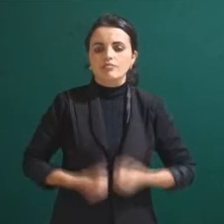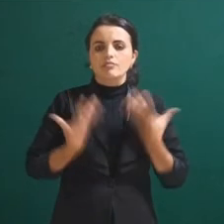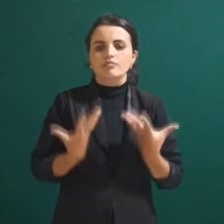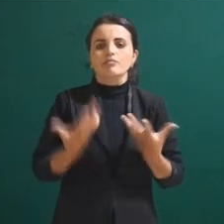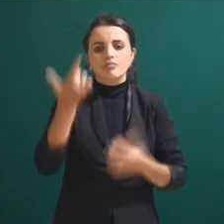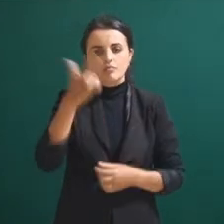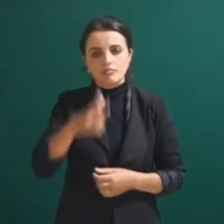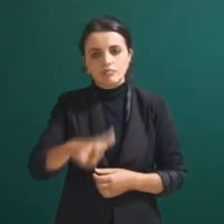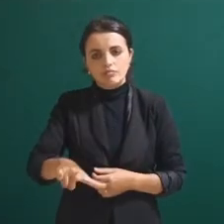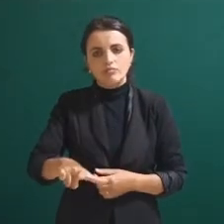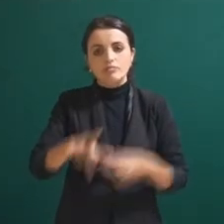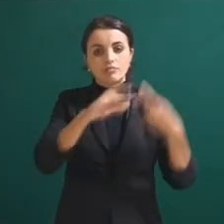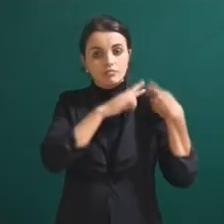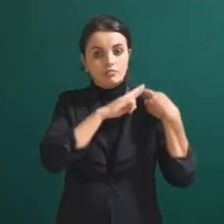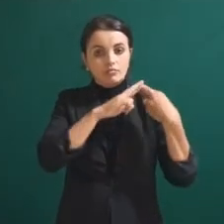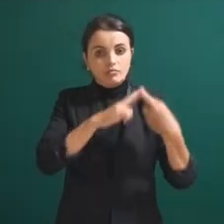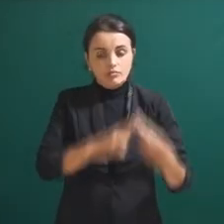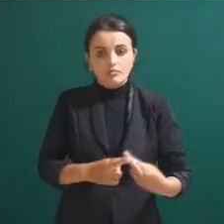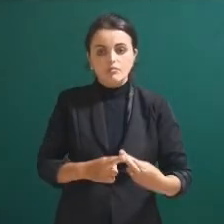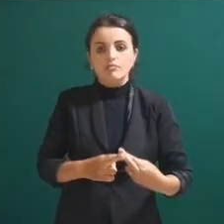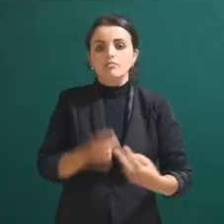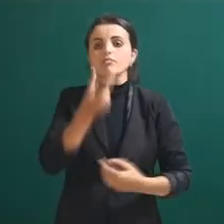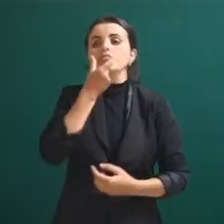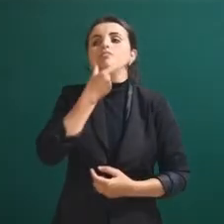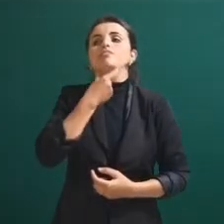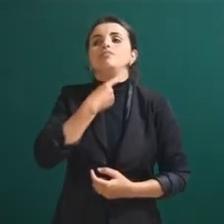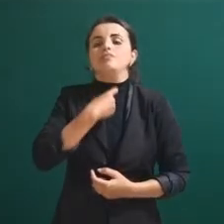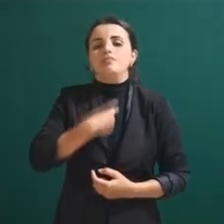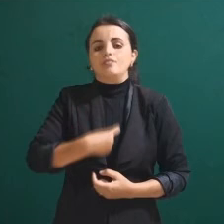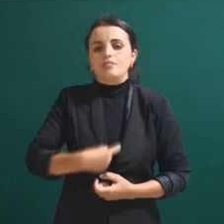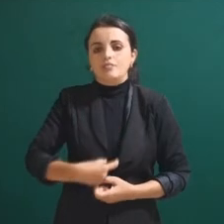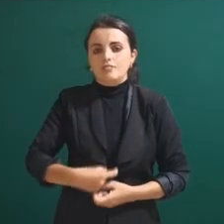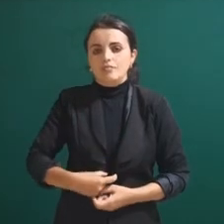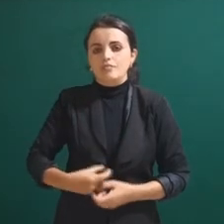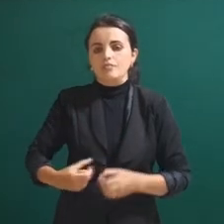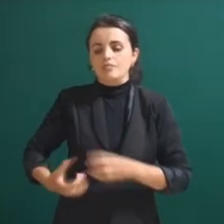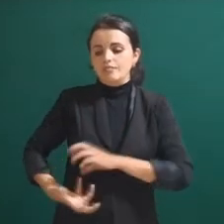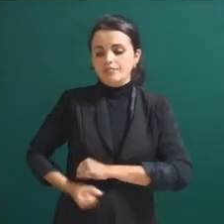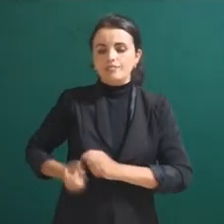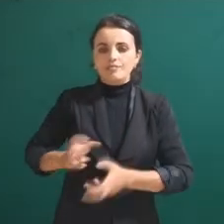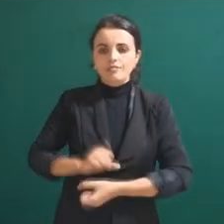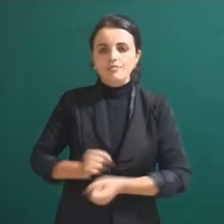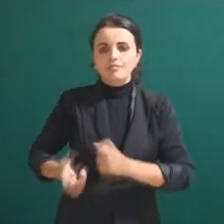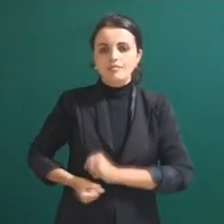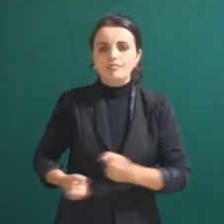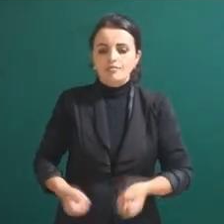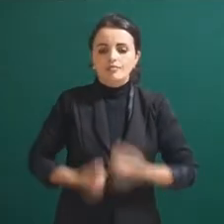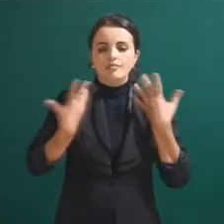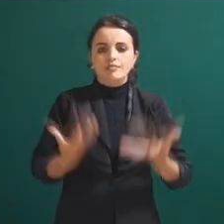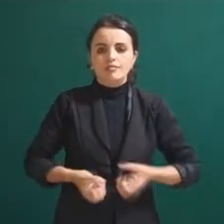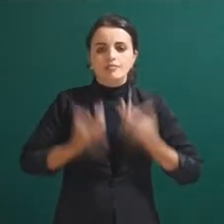nutrientes através dos vasos sanguíneos. Então, novamente, o responsável pela absorção dos nutrientes no nosso intestino